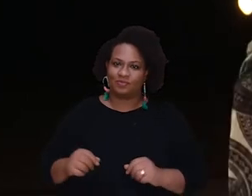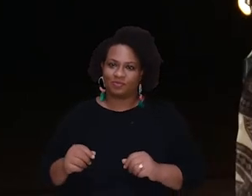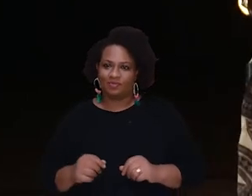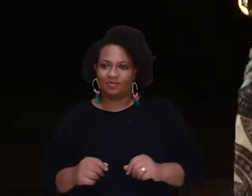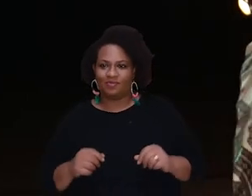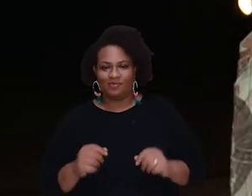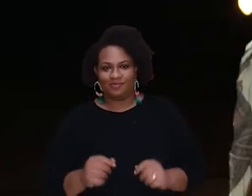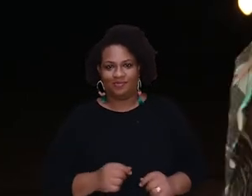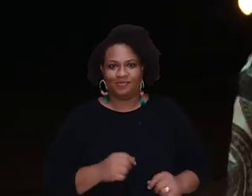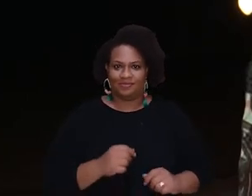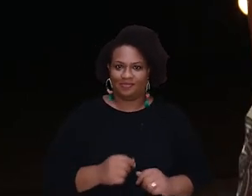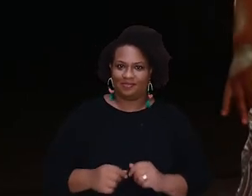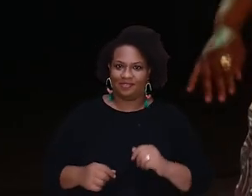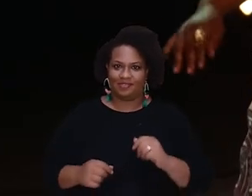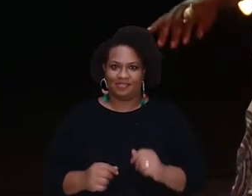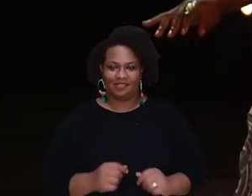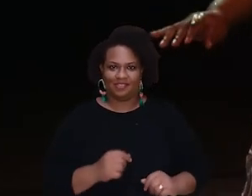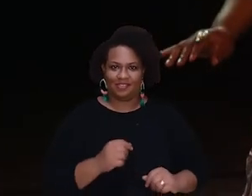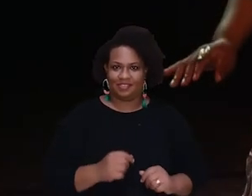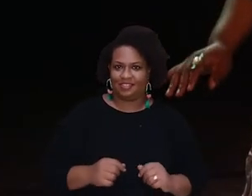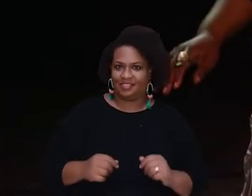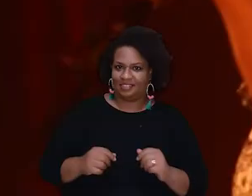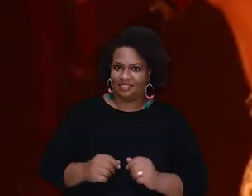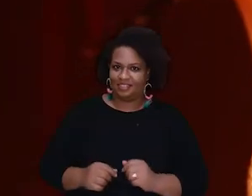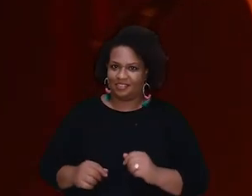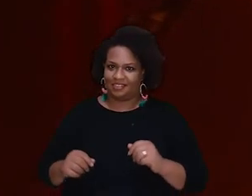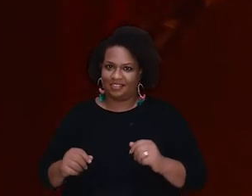Caô, cabecilé, caô.